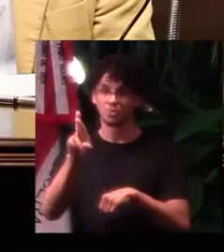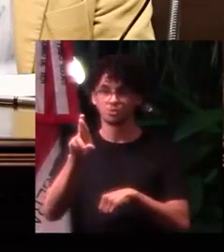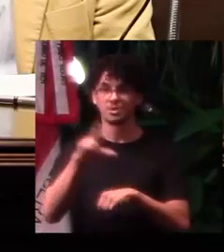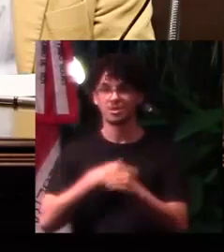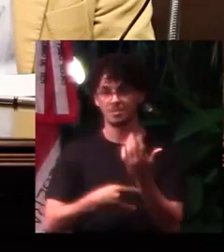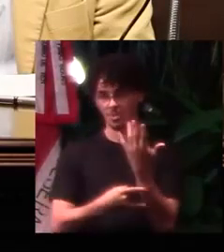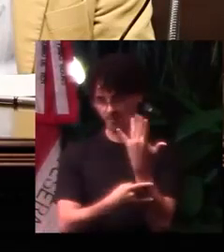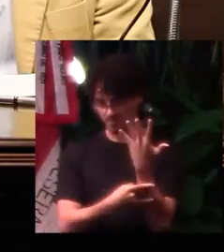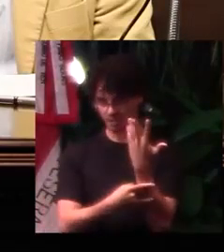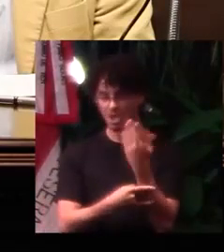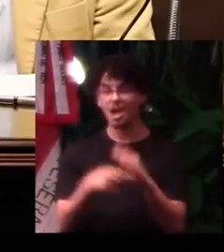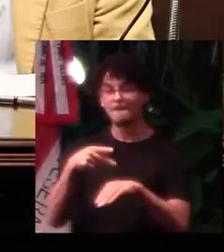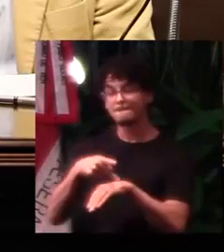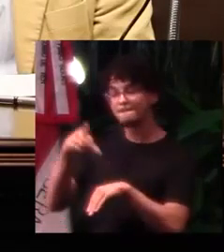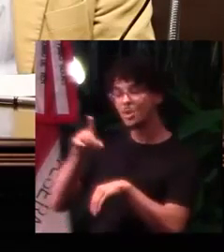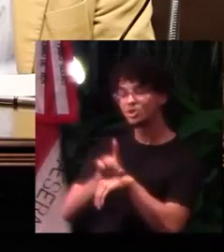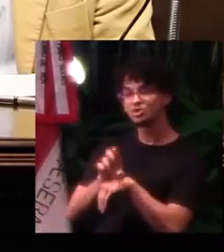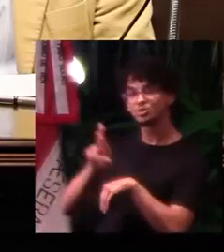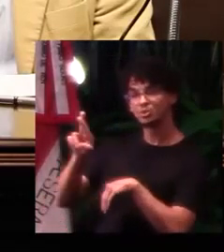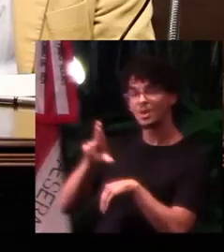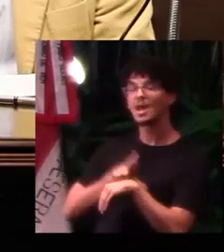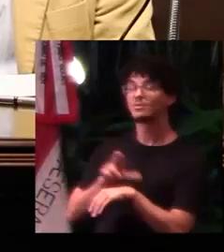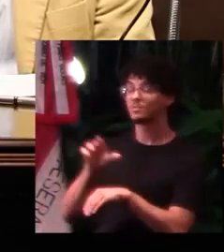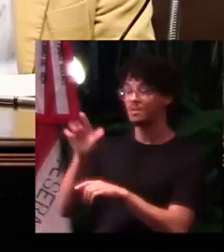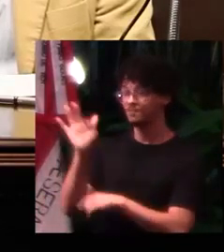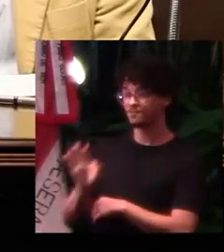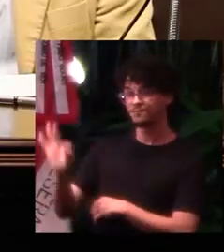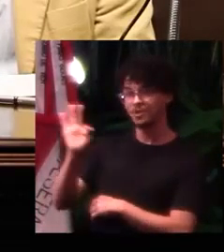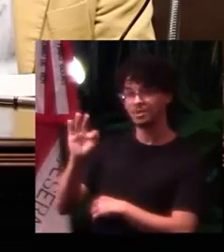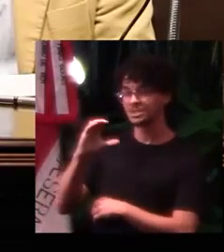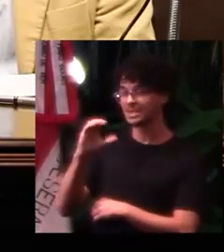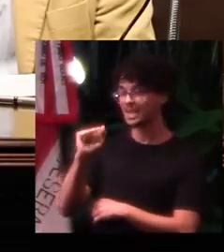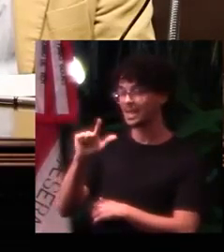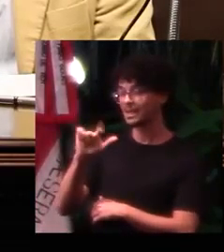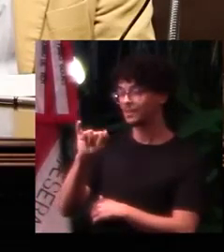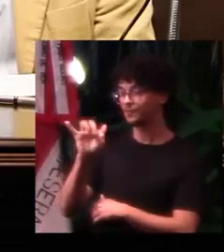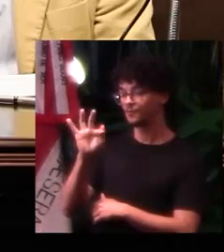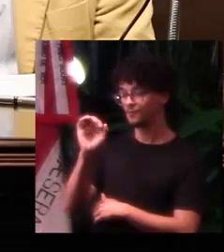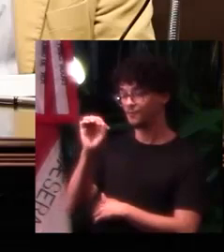né, pós-doutorado pela Universidade da Califórnia, em Berkeley,